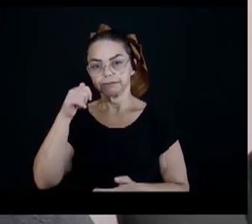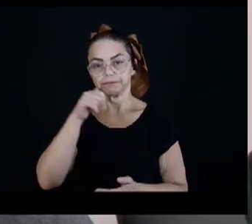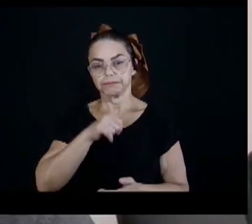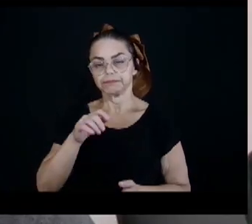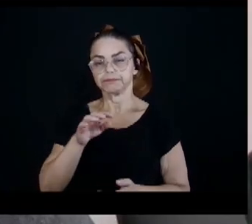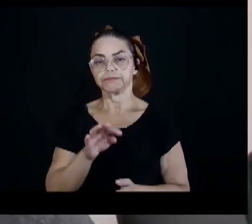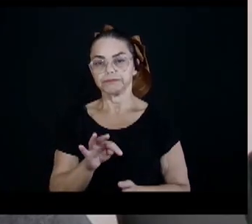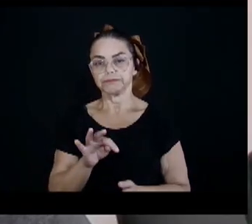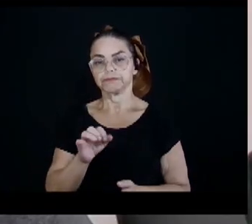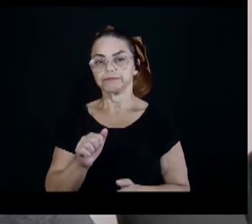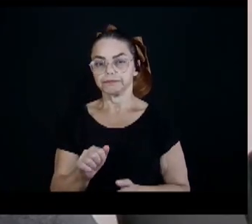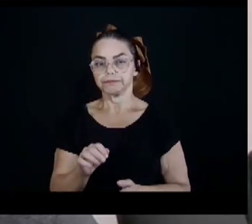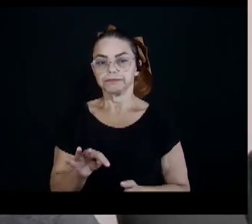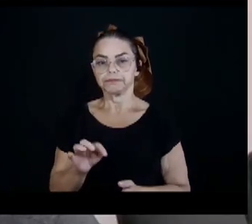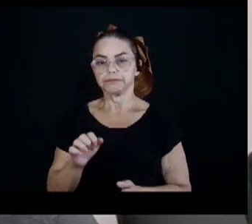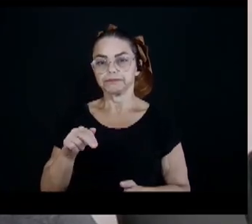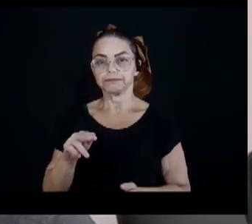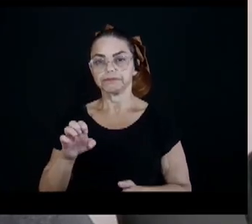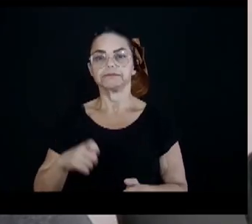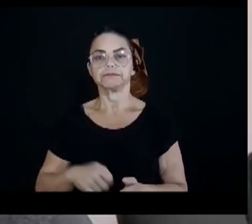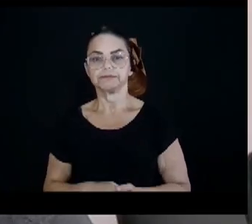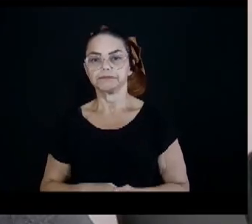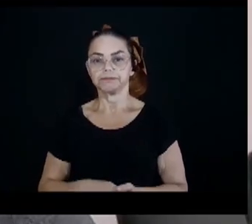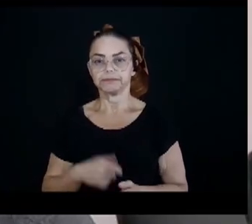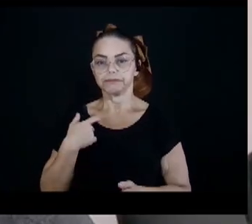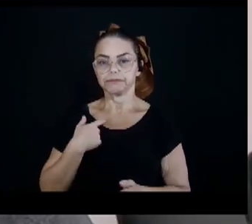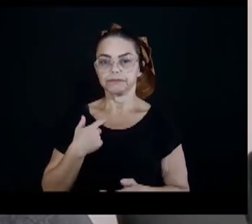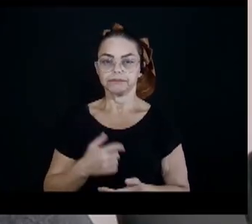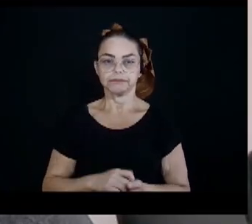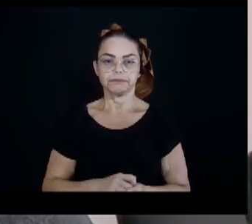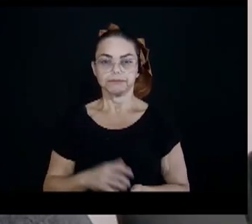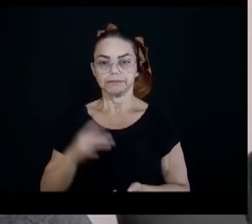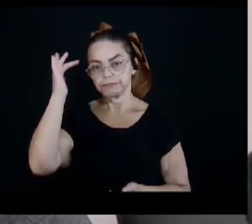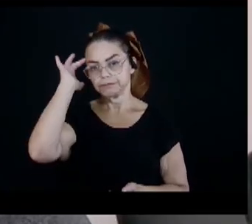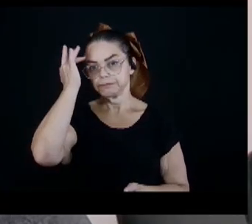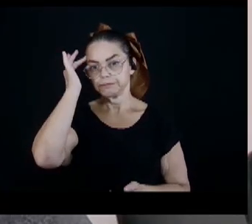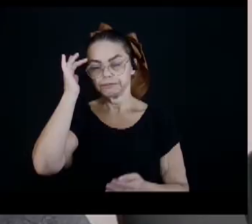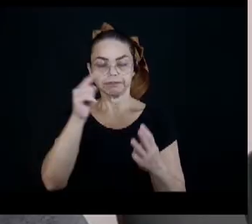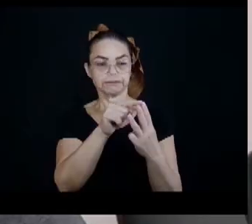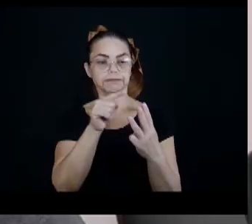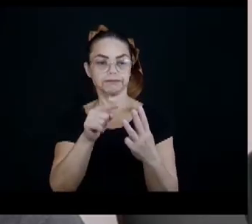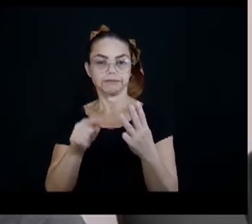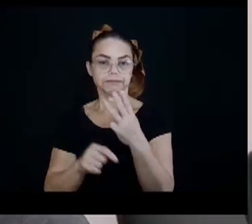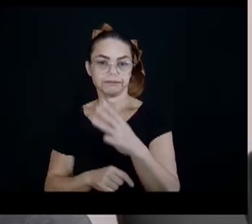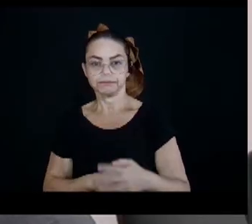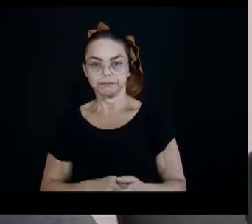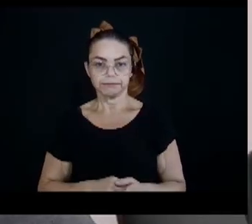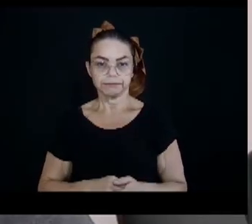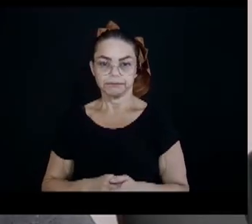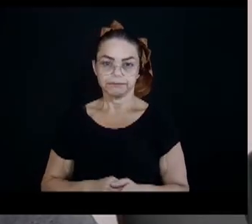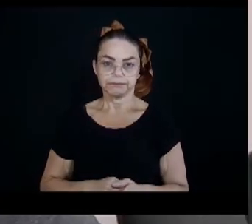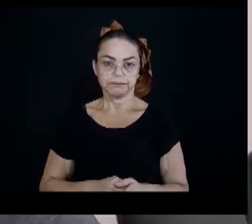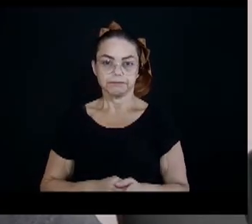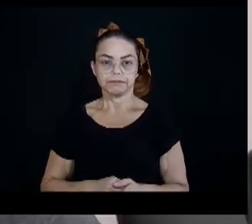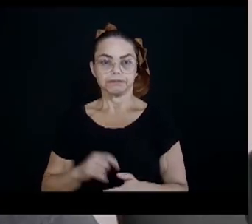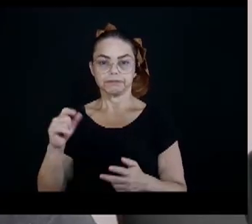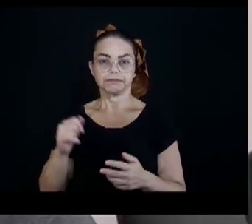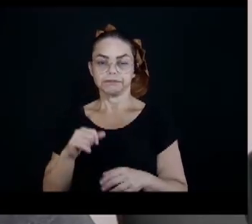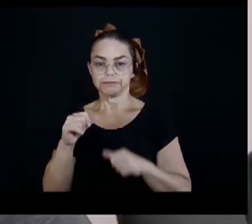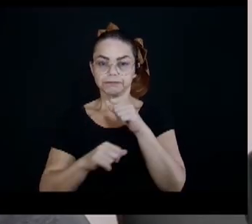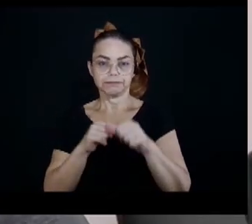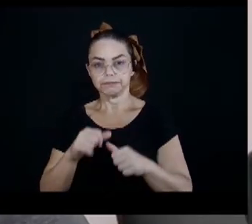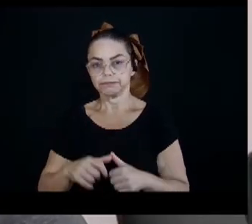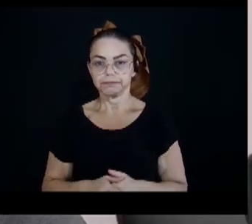polilaminina, e a gente tem o LP1. Eu acho que essas três invenções, elas mudaram o mundo para sempre. Não tem